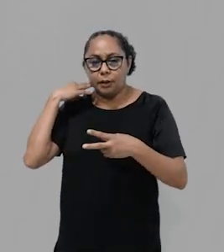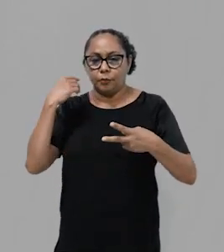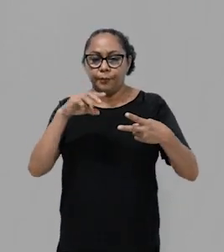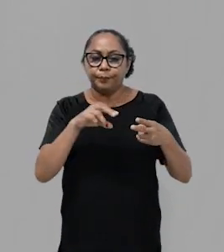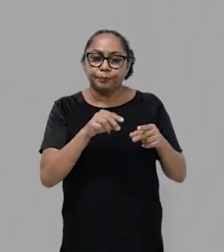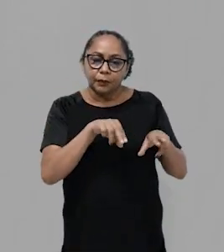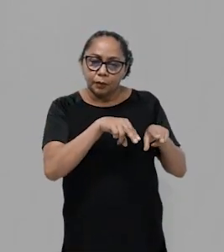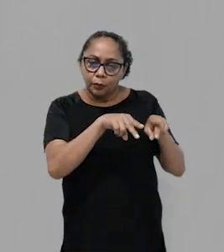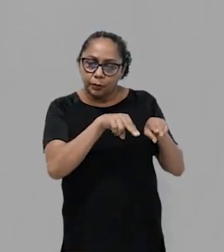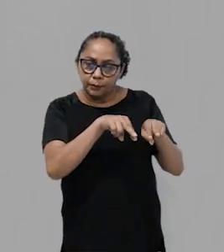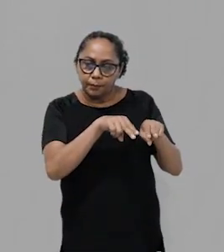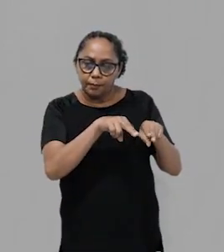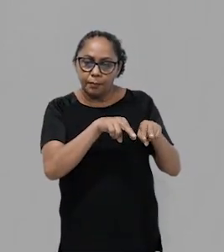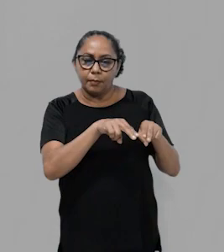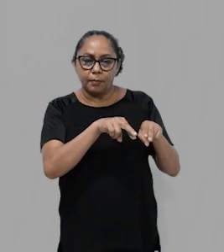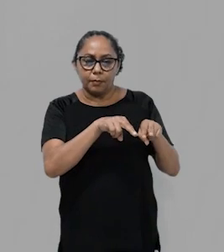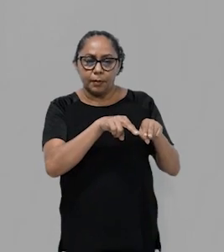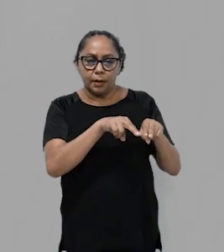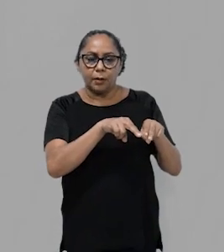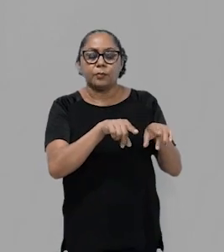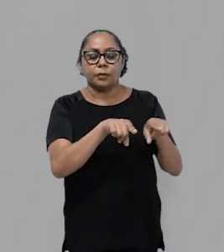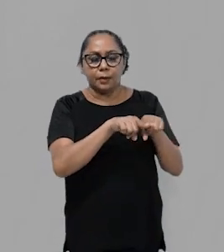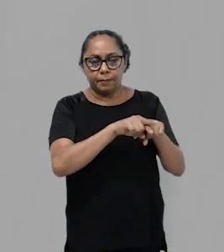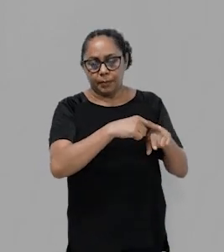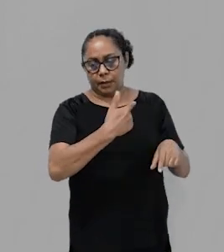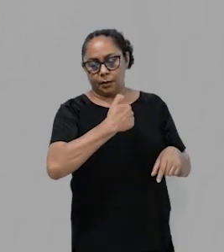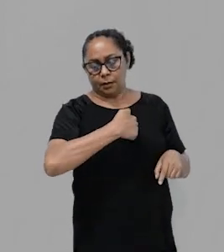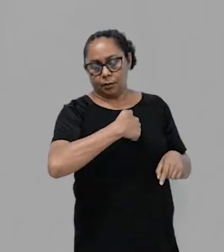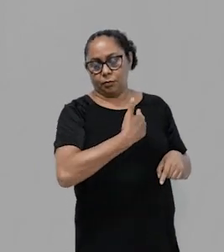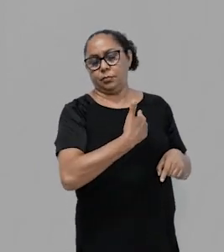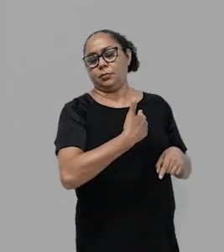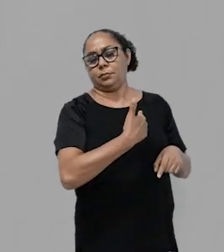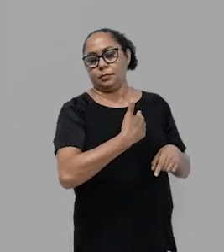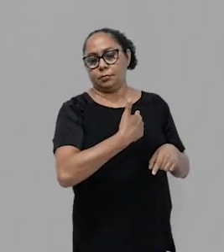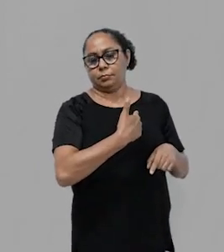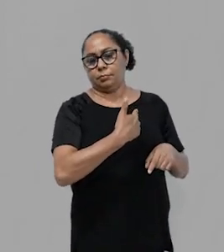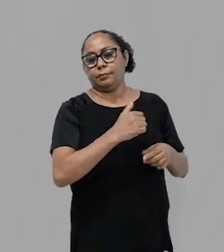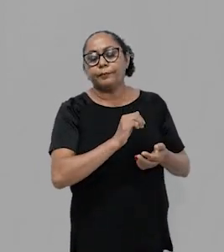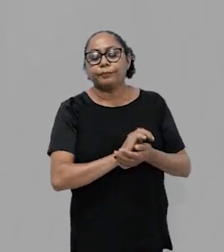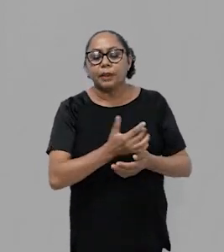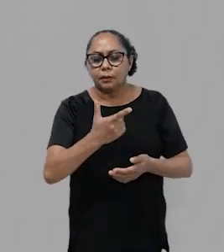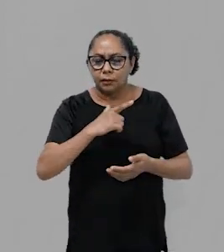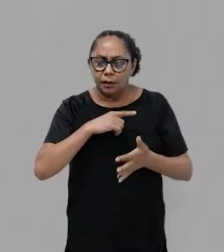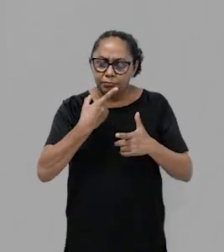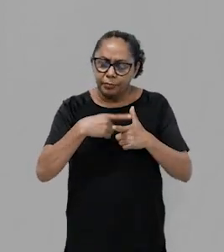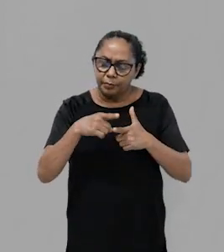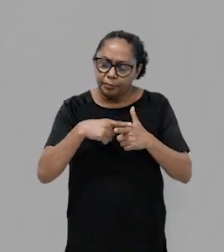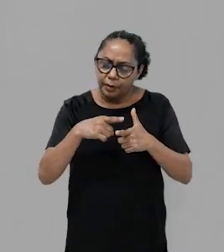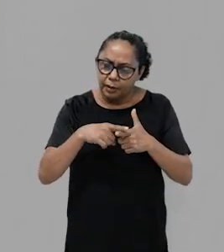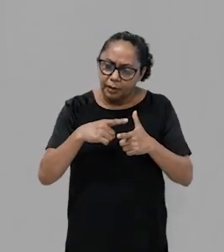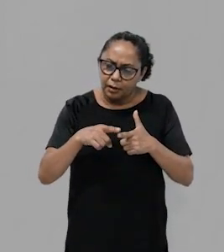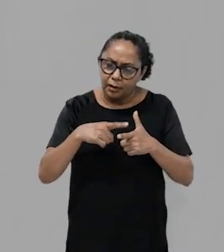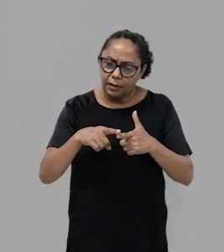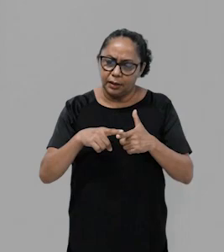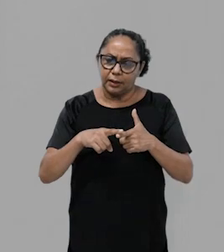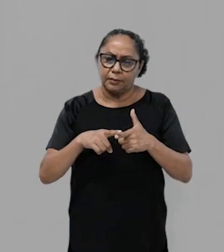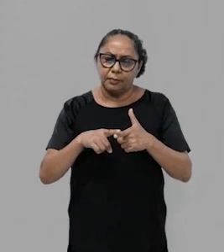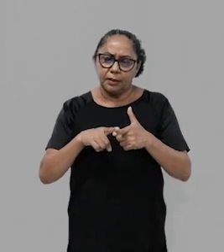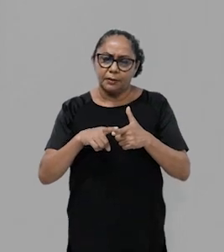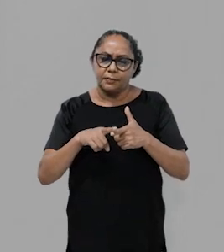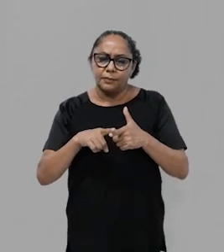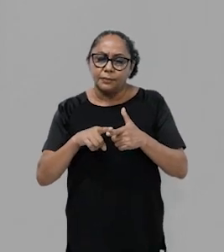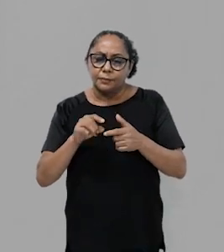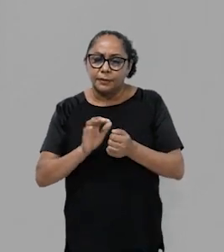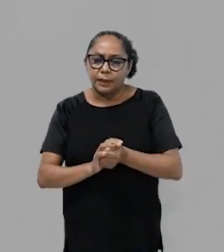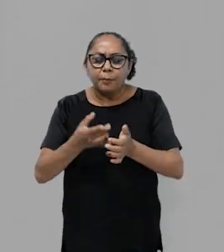muito grande, o Theo Van Gogh, acabou se matando também. Então, tem todo um acervo trágico. Professor, essa história é muito triste. Pesquisem mais para a gente